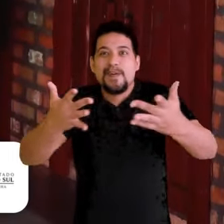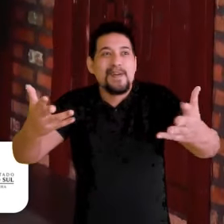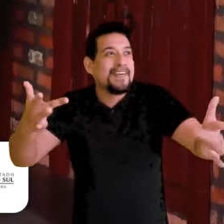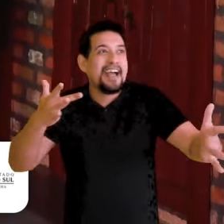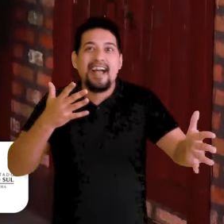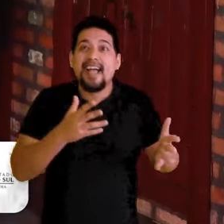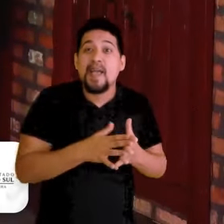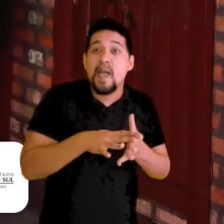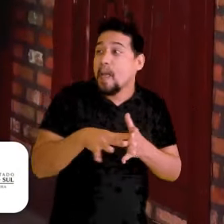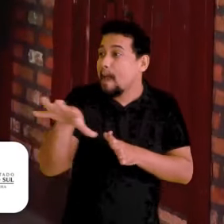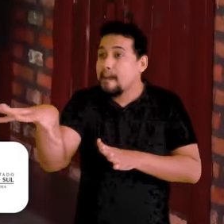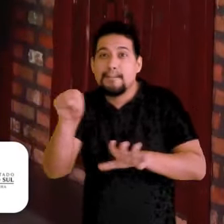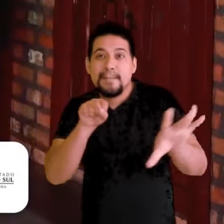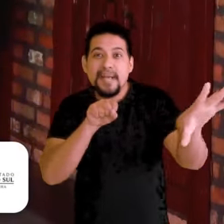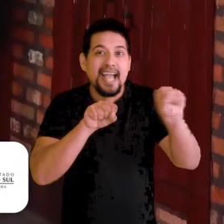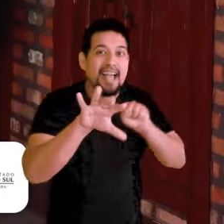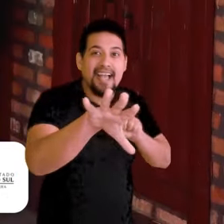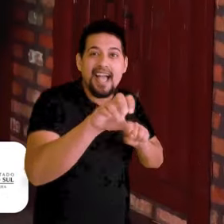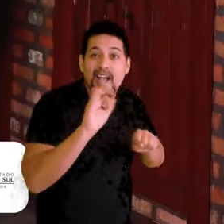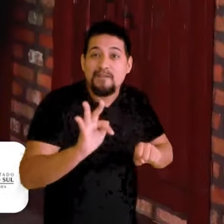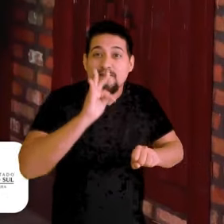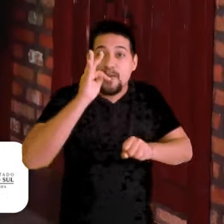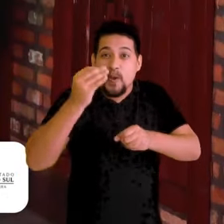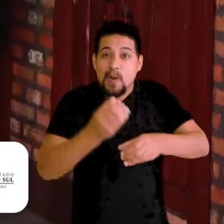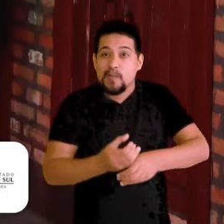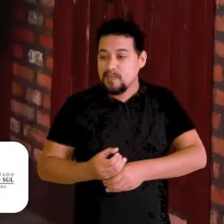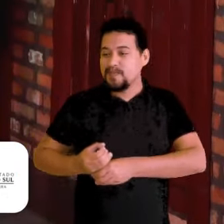no campo colher flores pra ela.